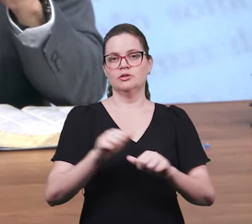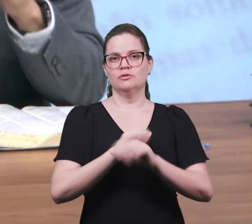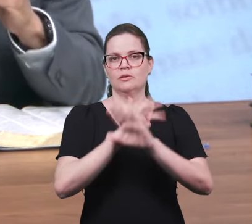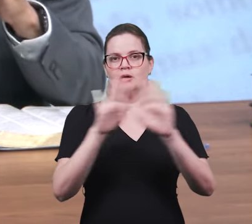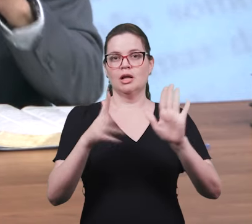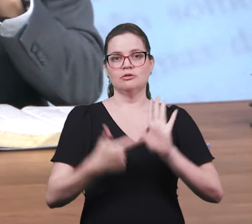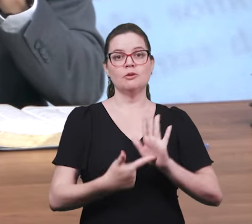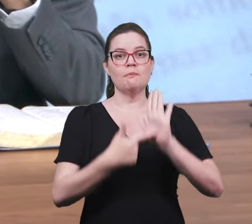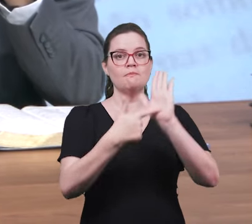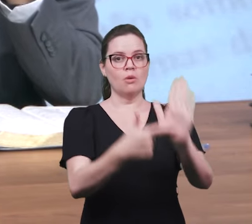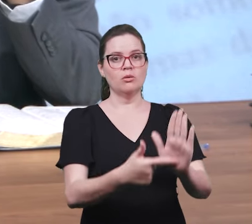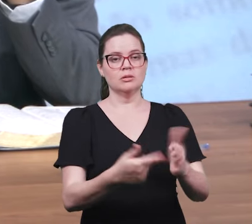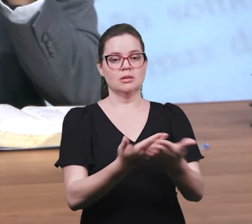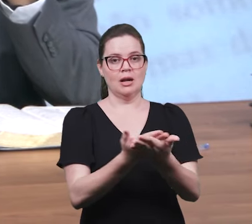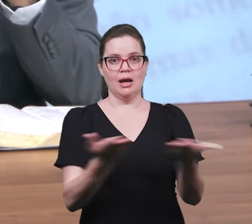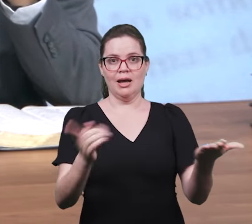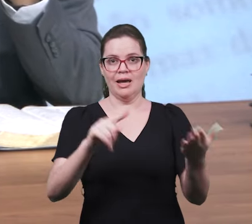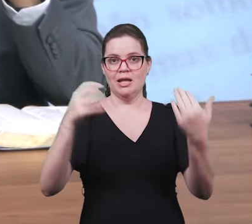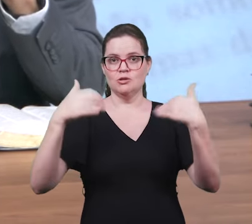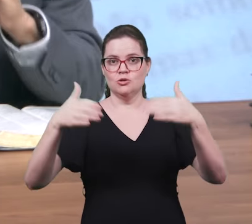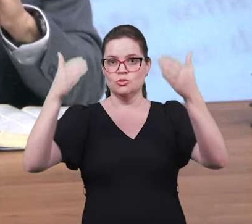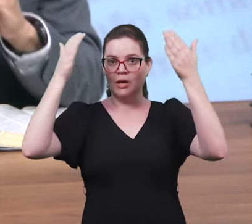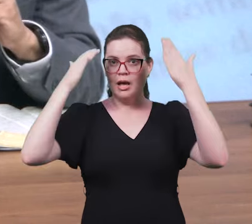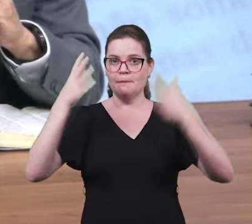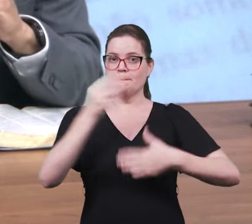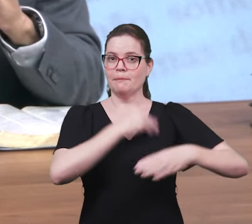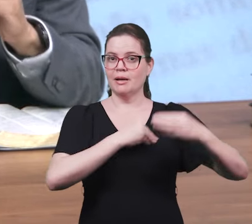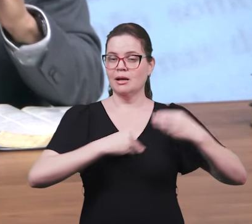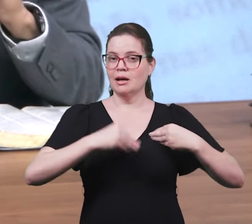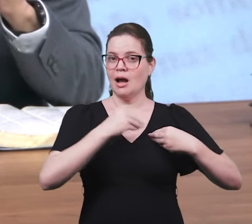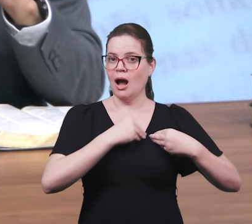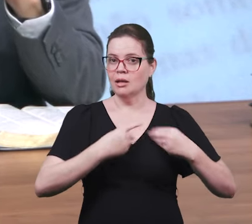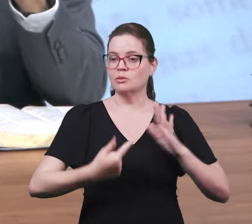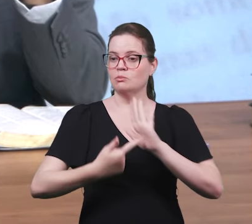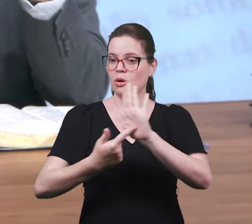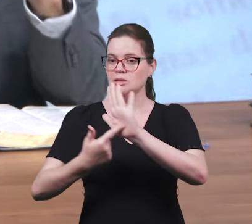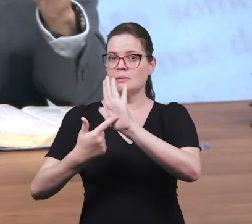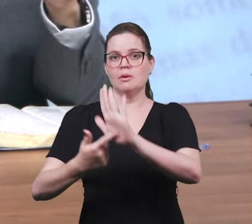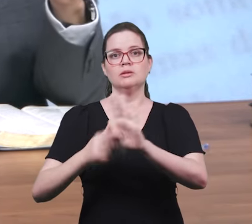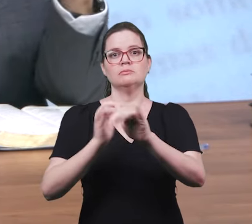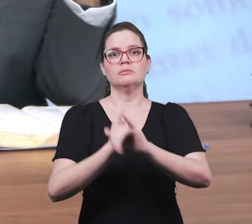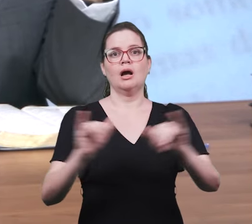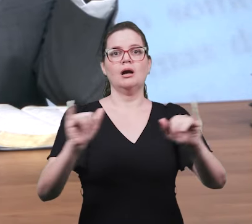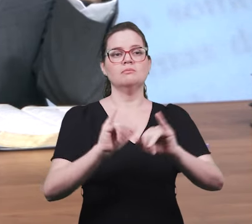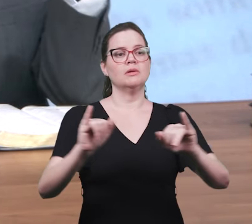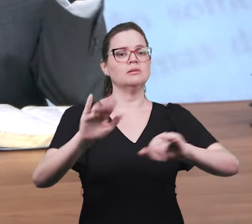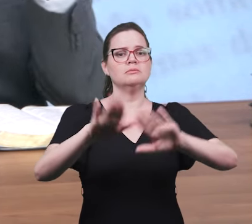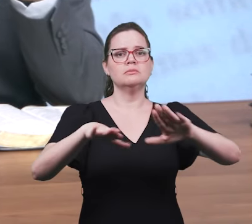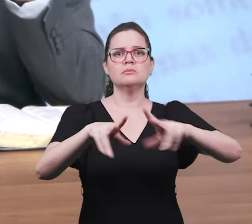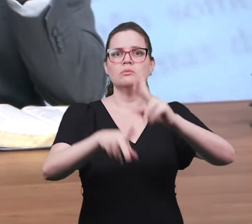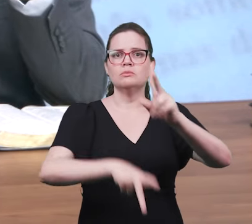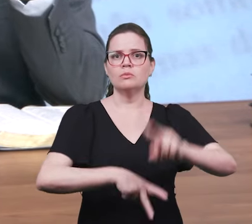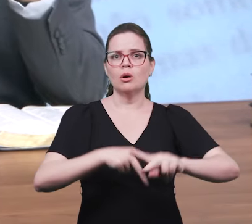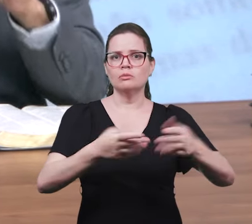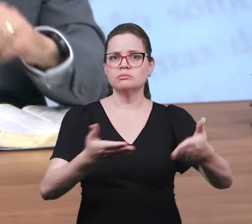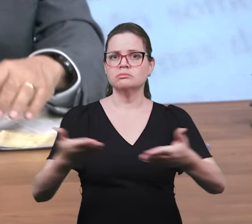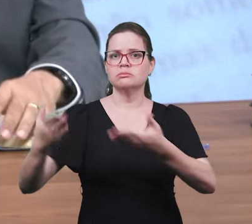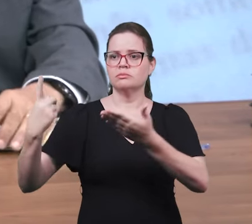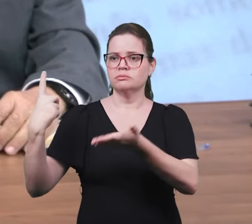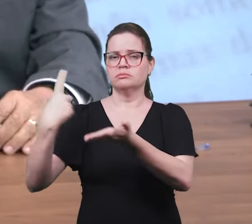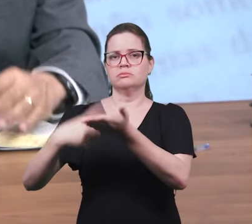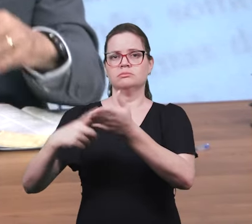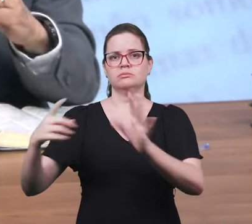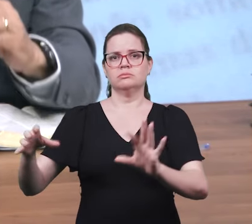os pecados dos governantes e conclamar o povo a se voltar para Deus.